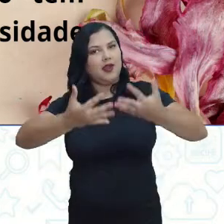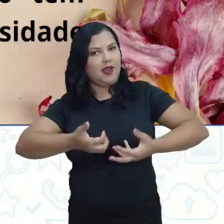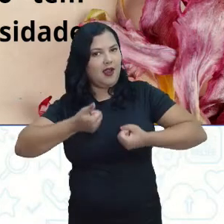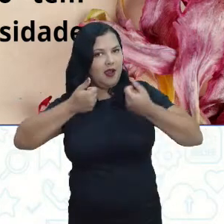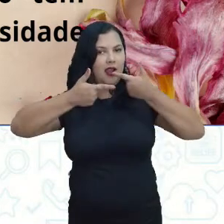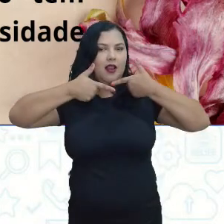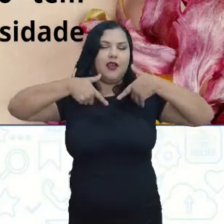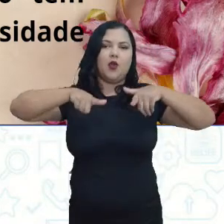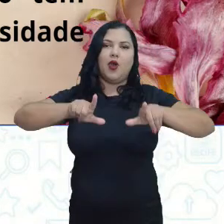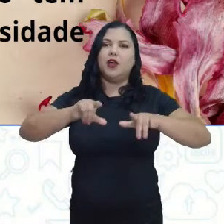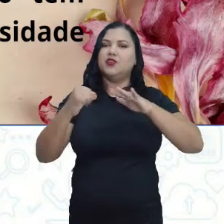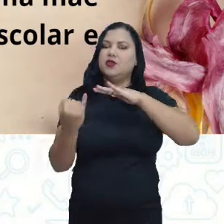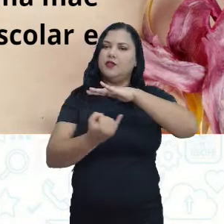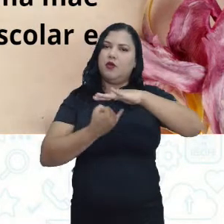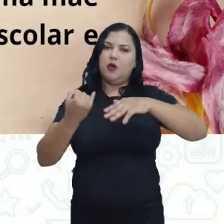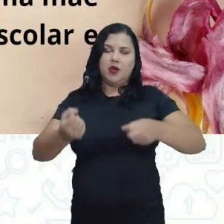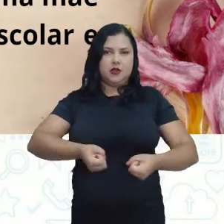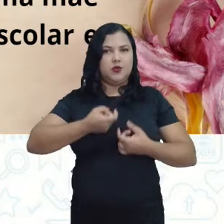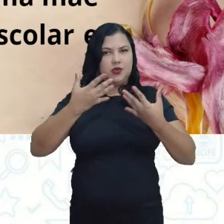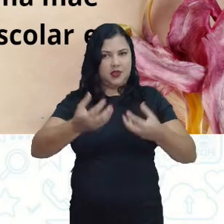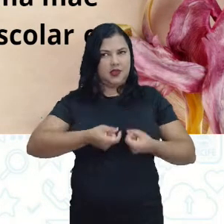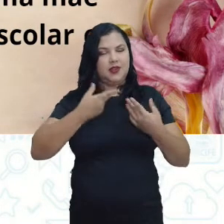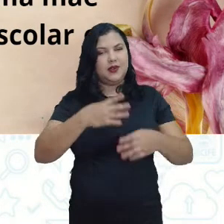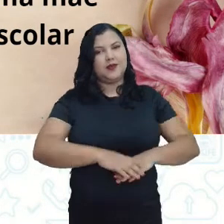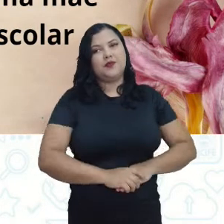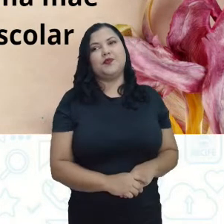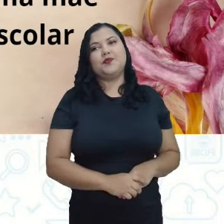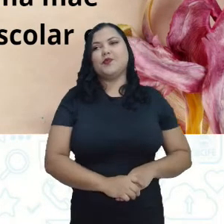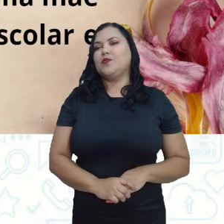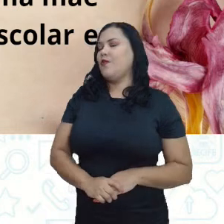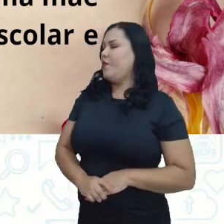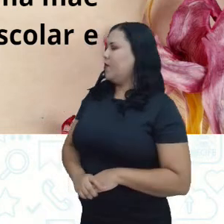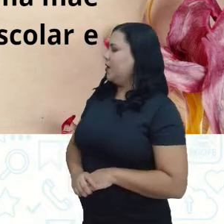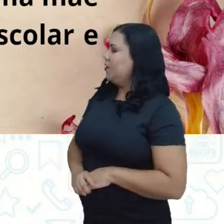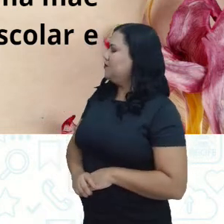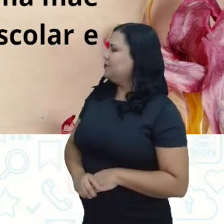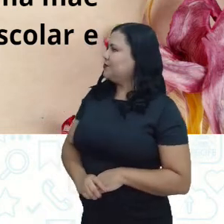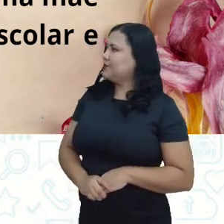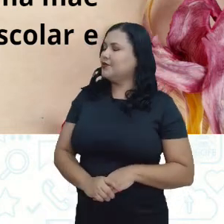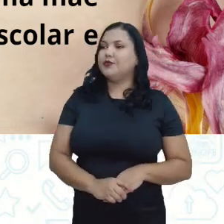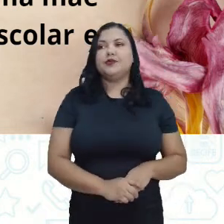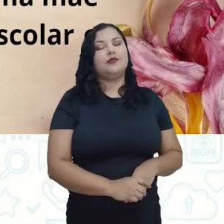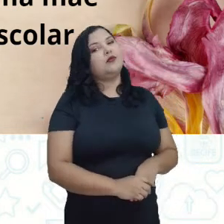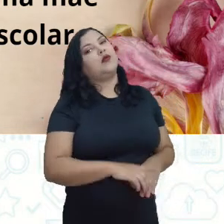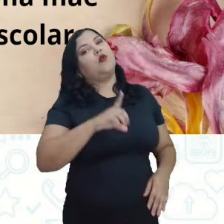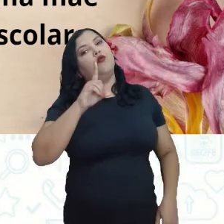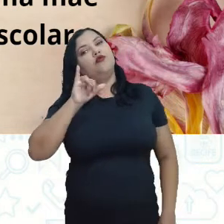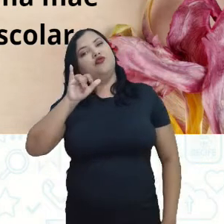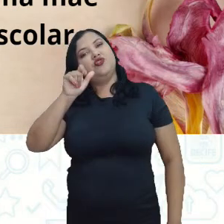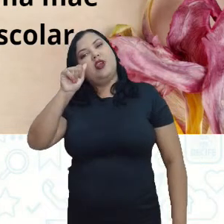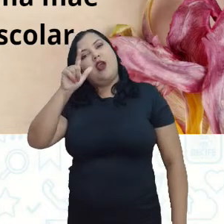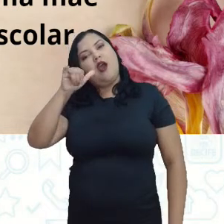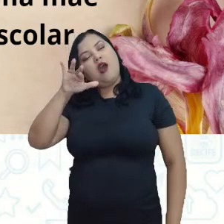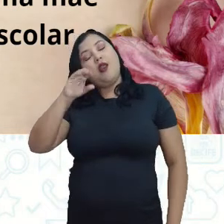linguagem informal, a espontaneidade. Os diários podem ter caráter real ou de ficção.